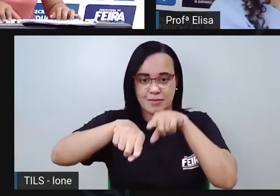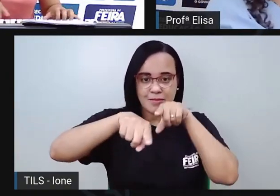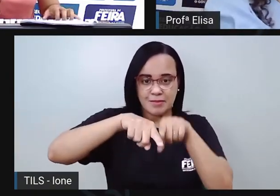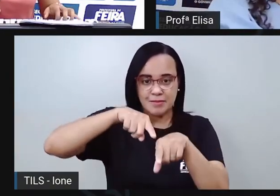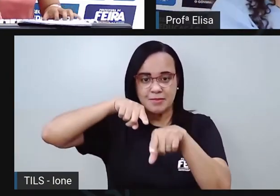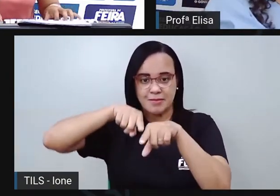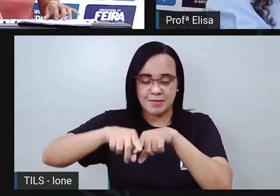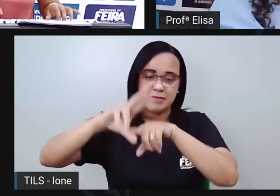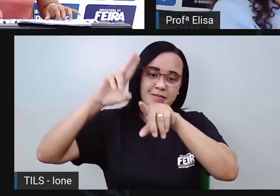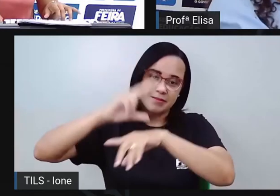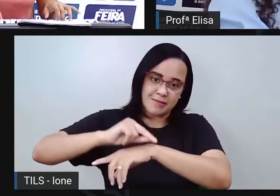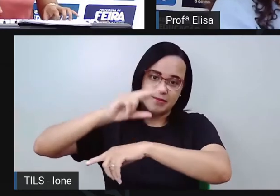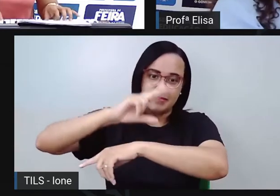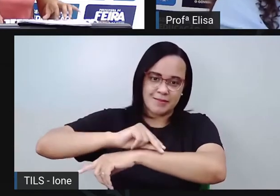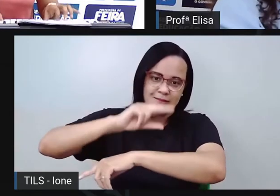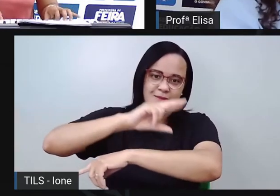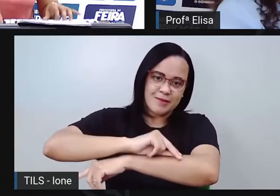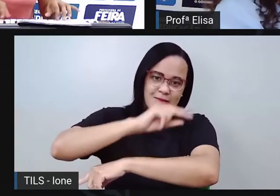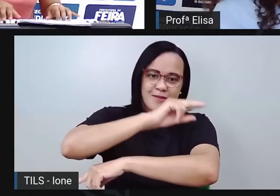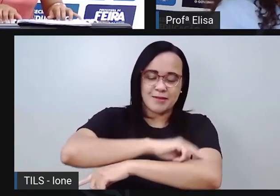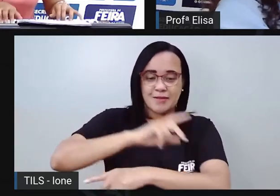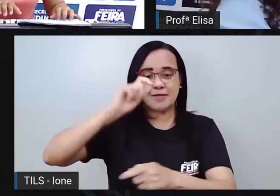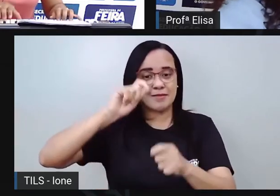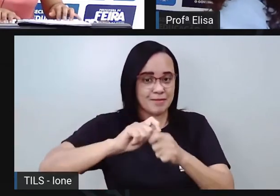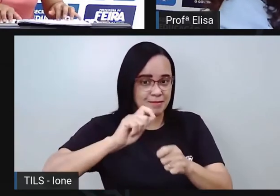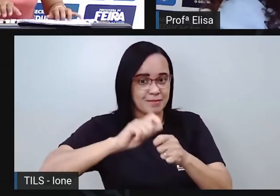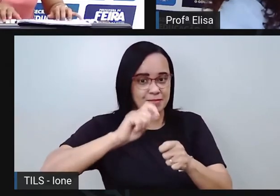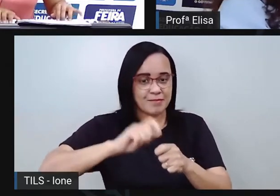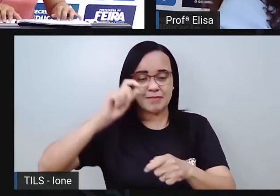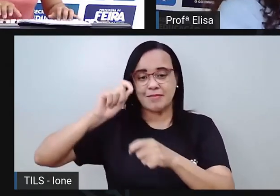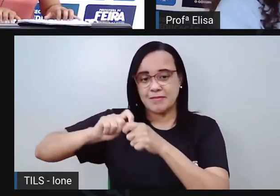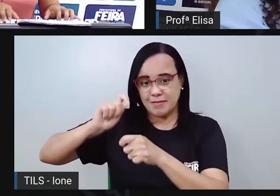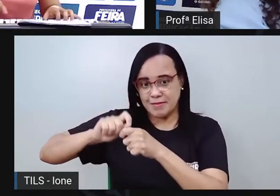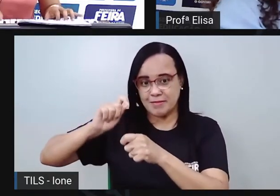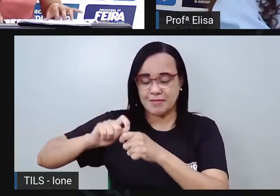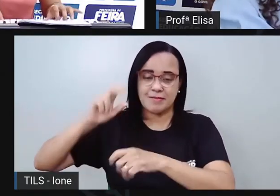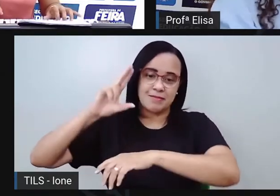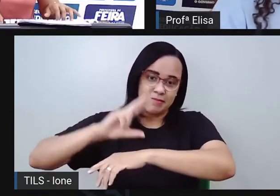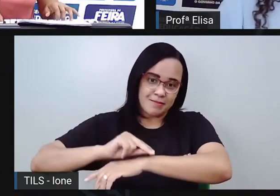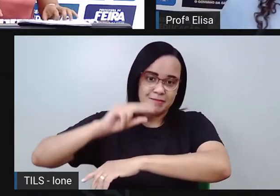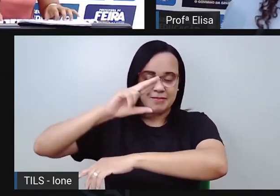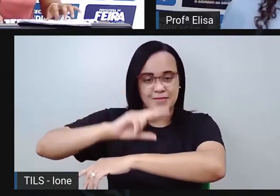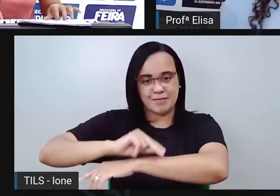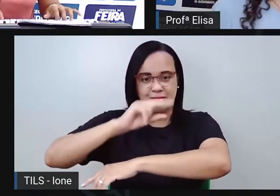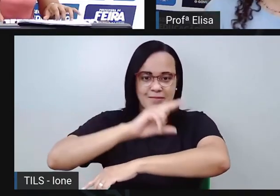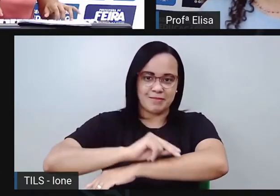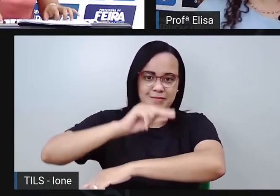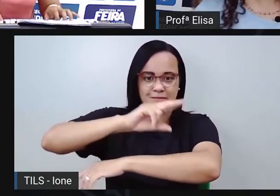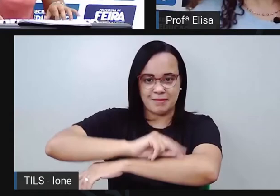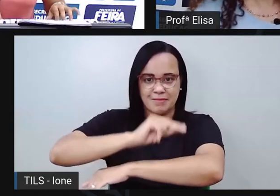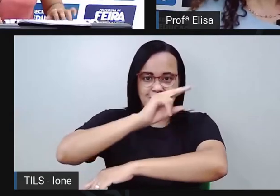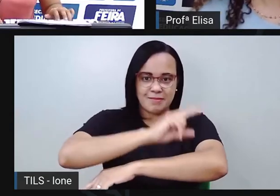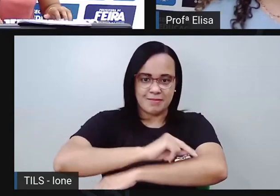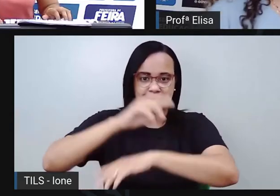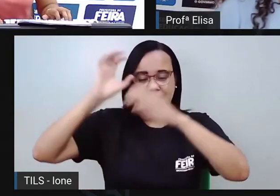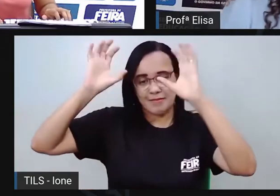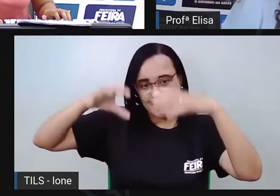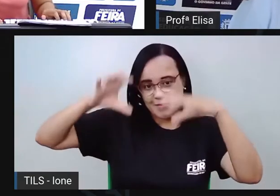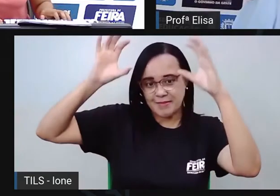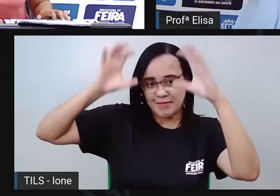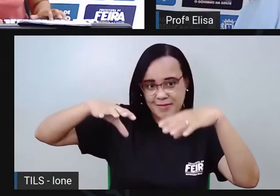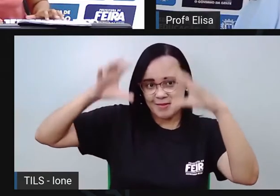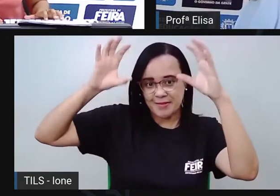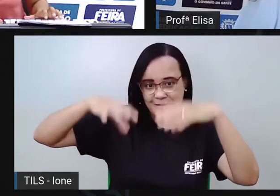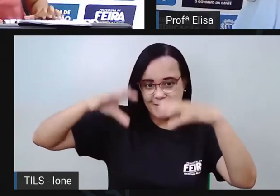feliz para explicar é assim que o grilo faz cri quando vai chover